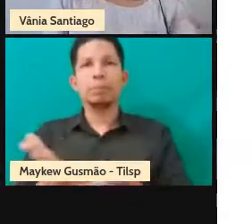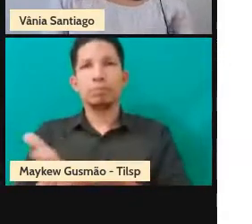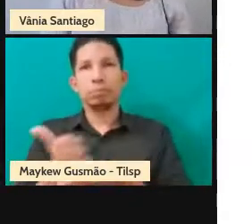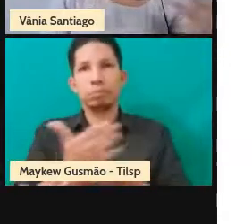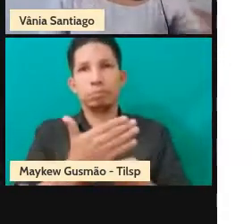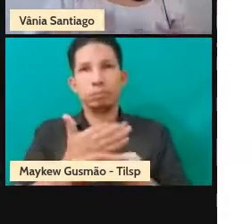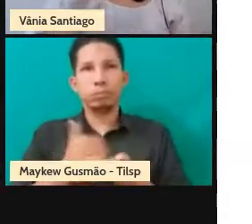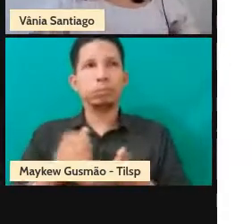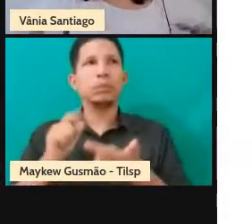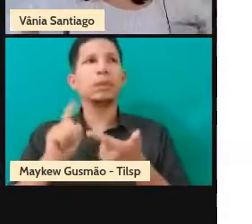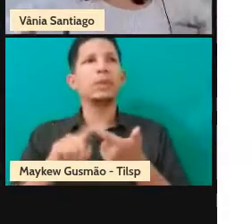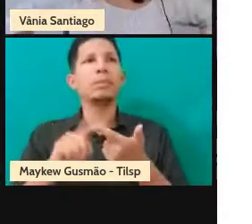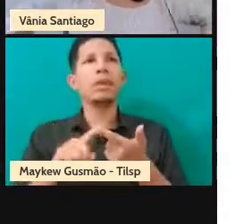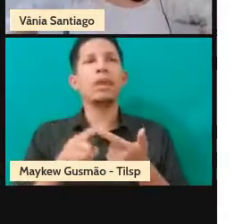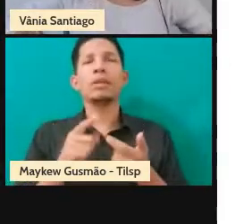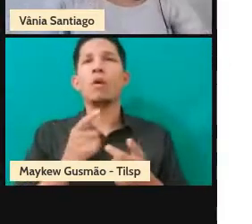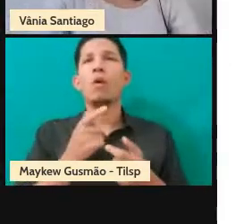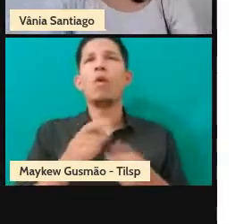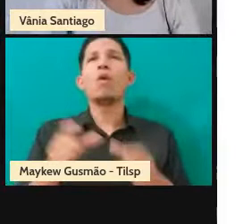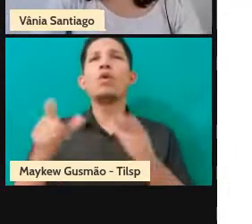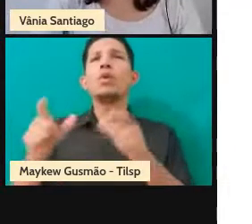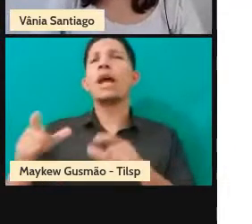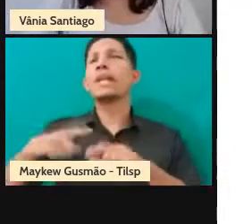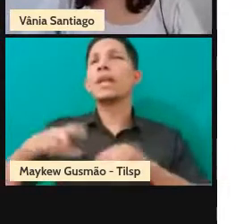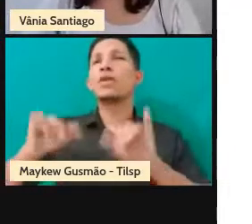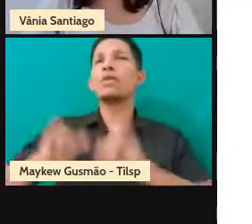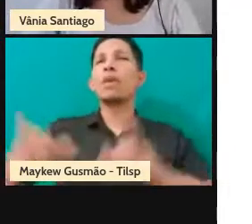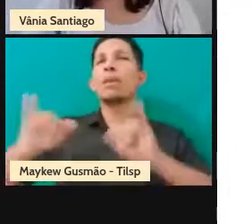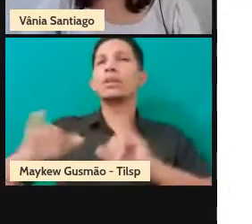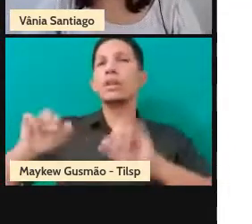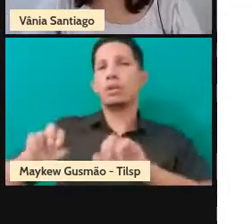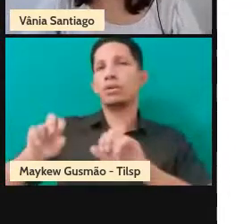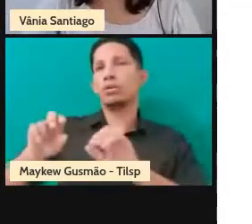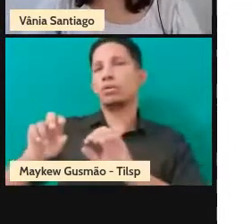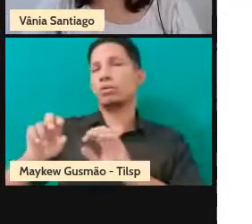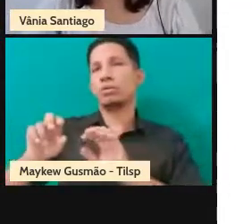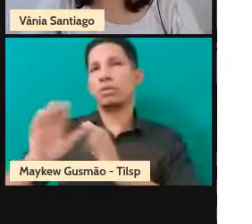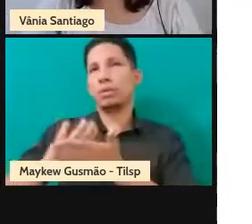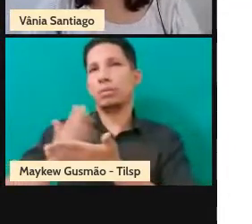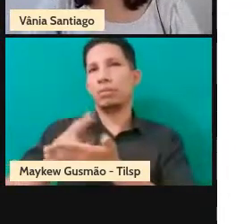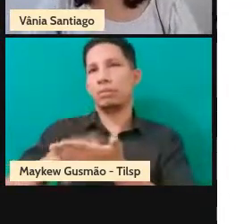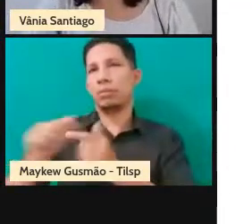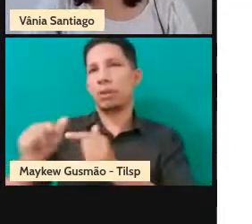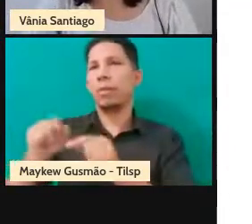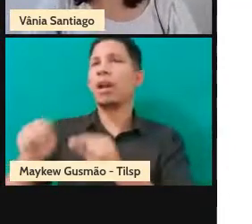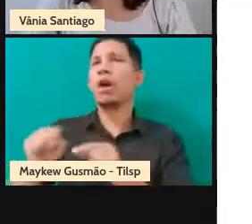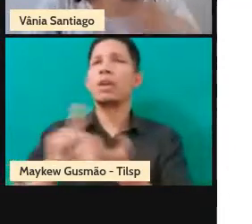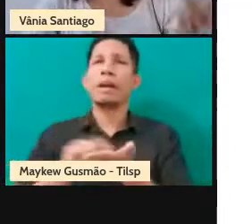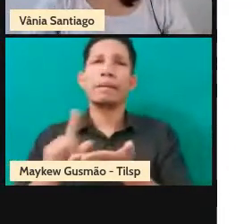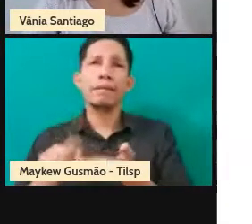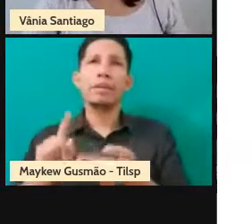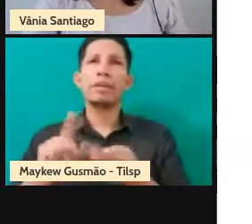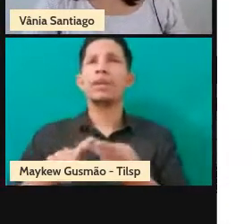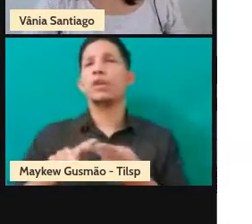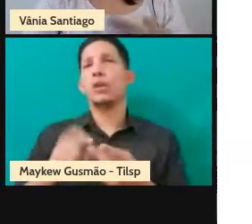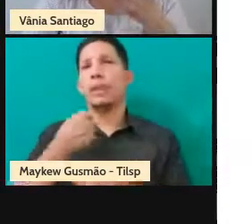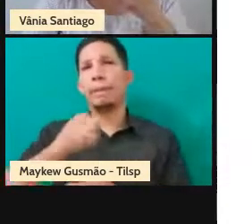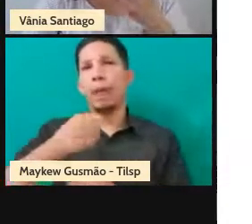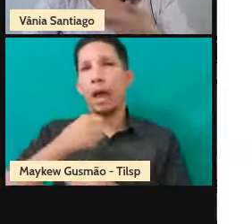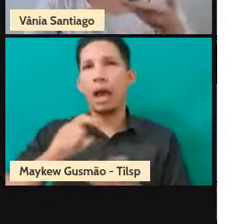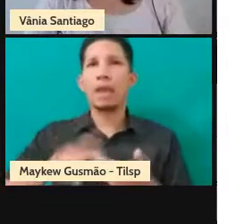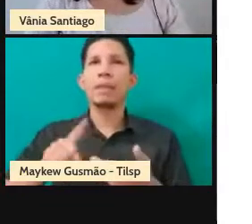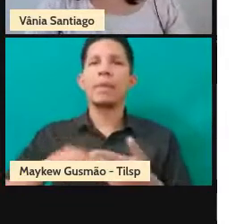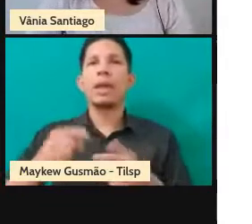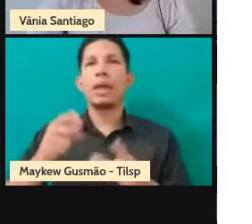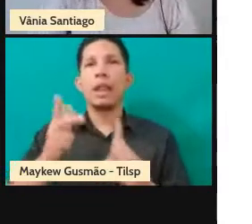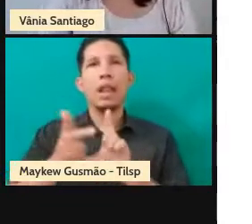outros lugares onde circula a informação sobre o TIUS, que são textos de artigos, notícias, debates, lives, como essa que está acontecendo